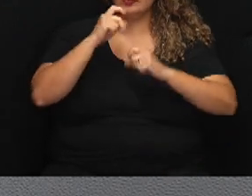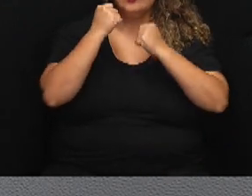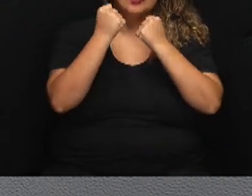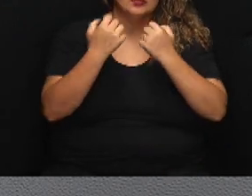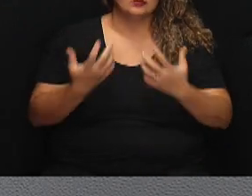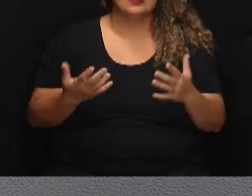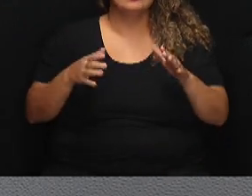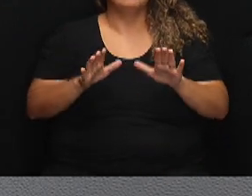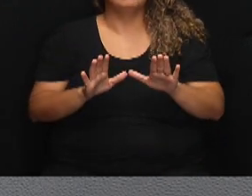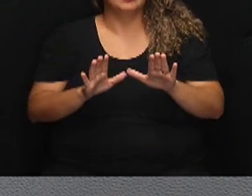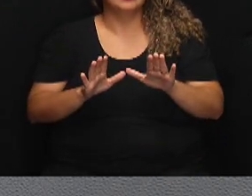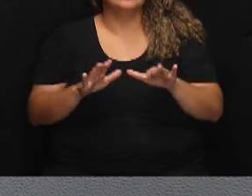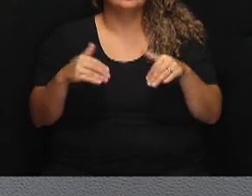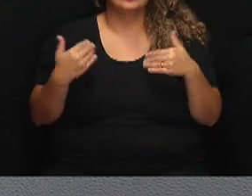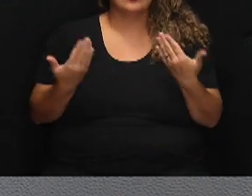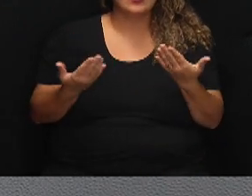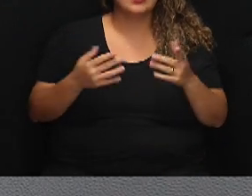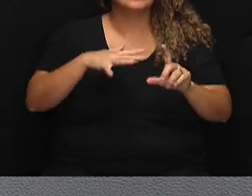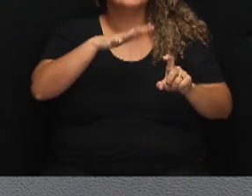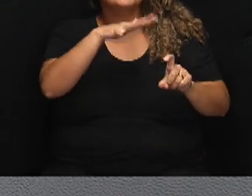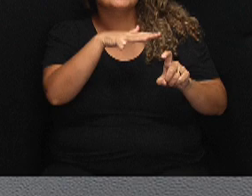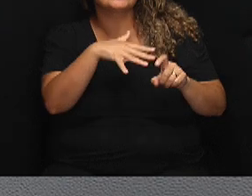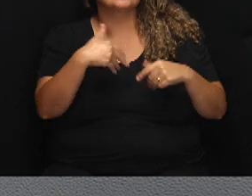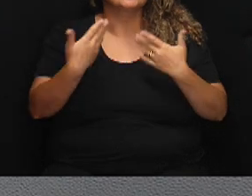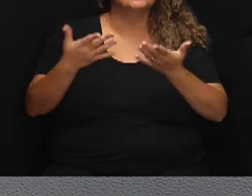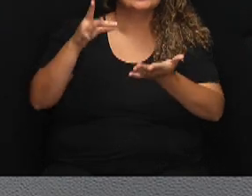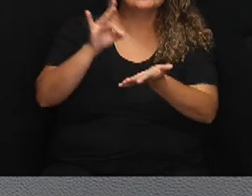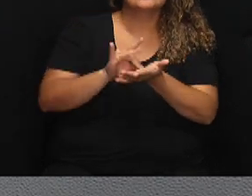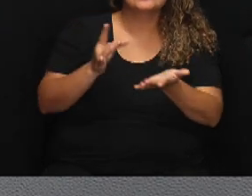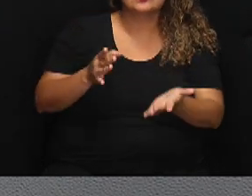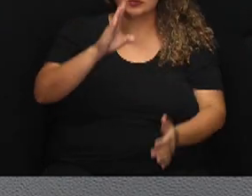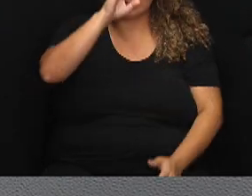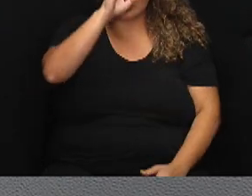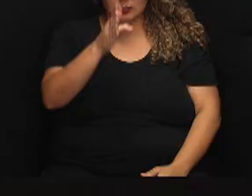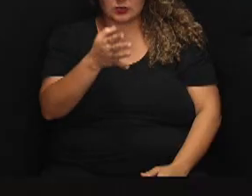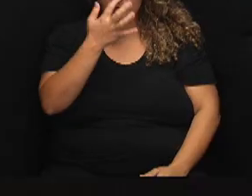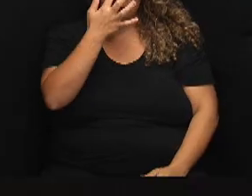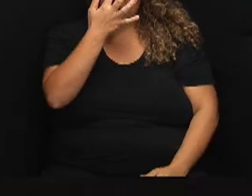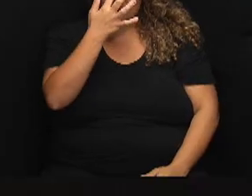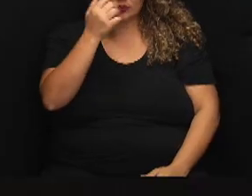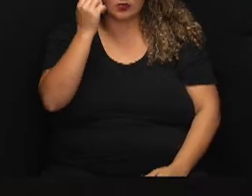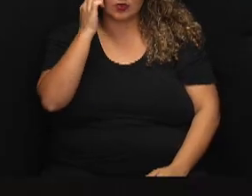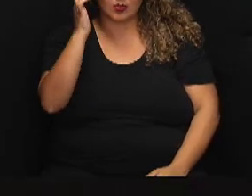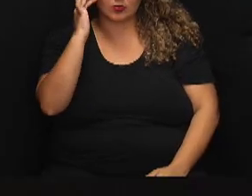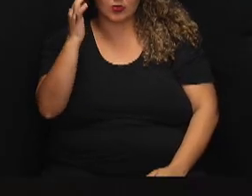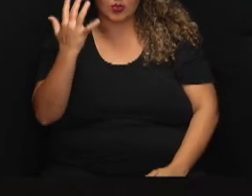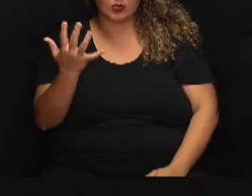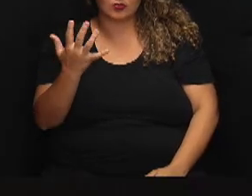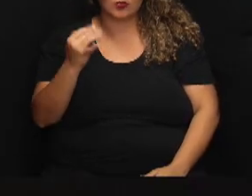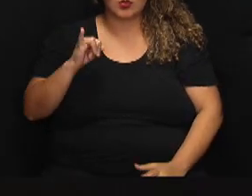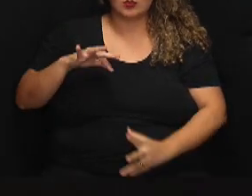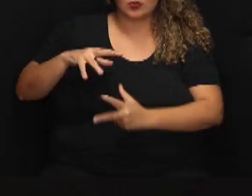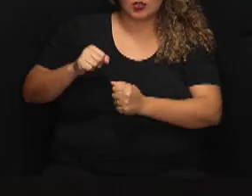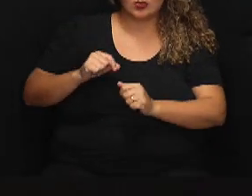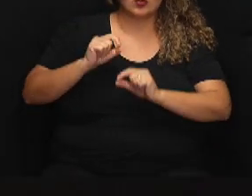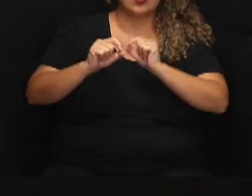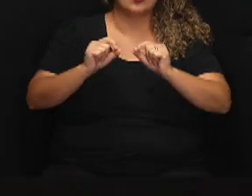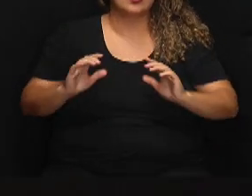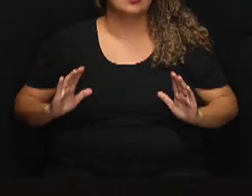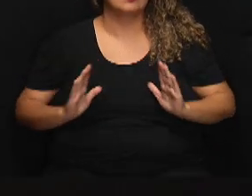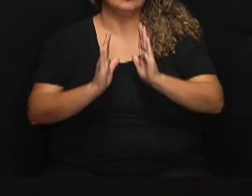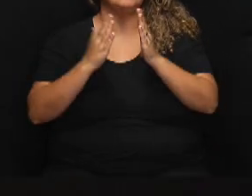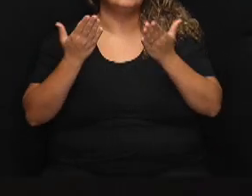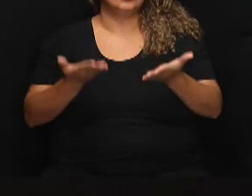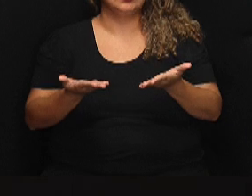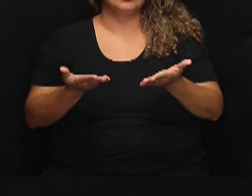mas ainda quais são os mitos, quais são as verdades e principalmente o que é pensado internacionalmente nesses enfrentamentos. A